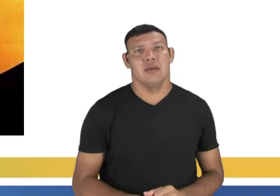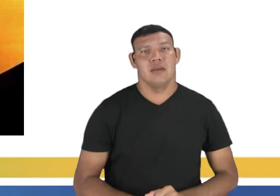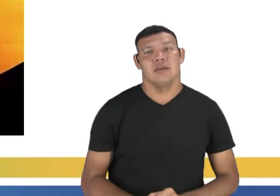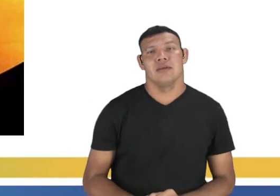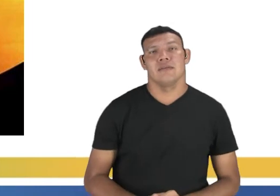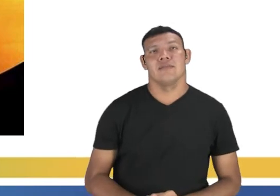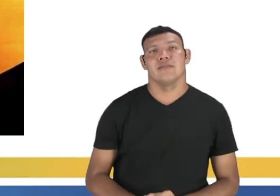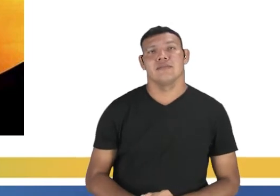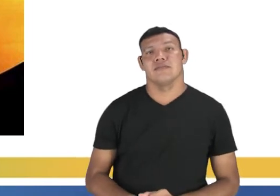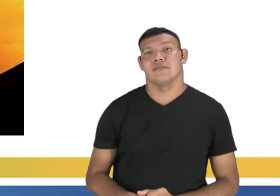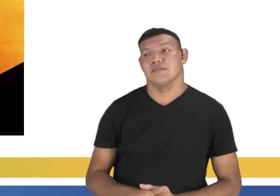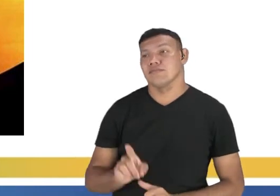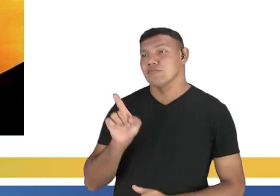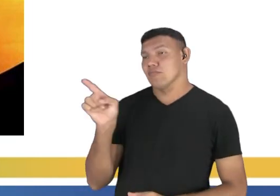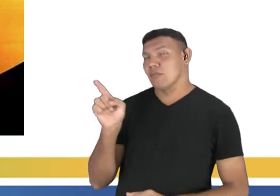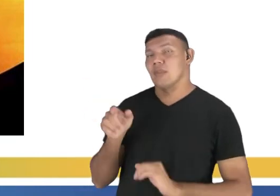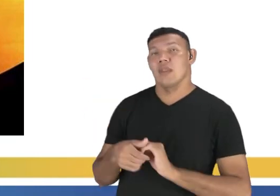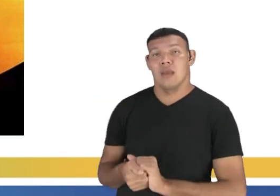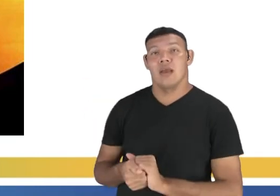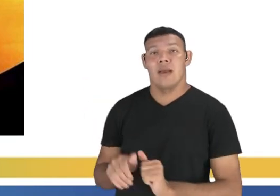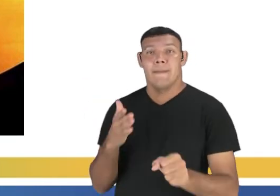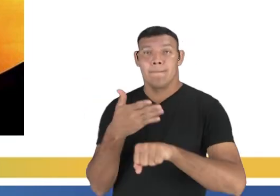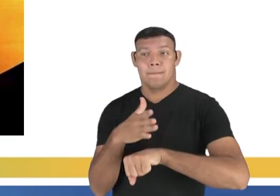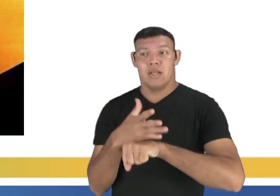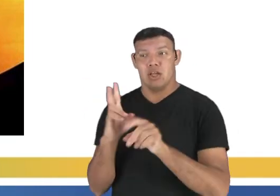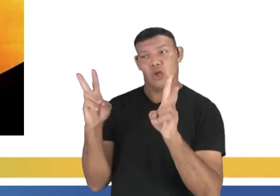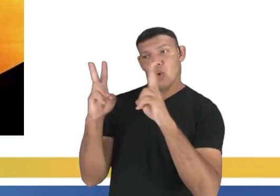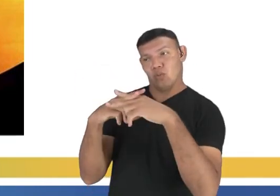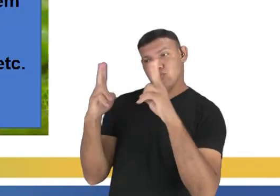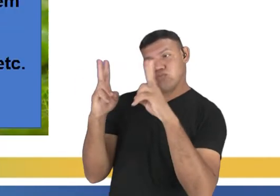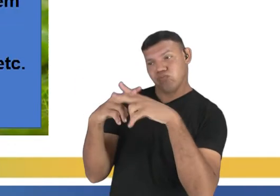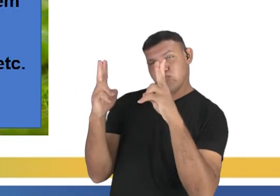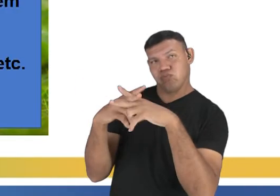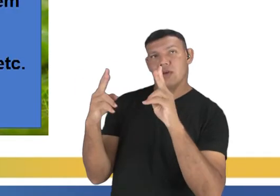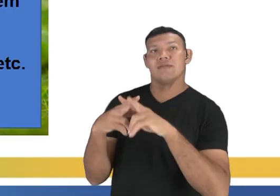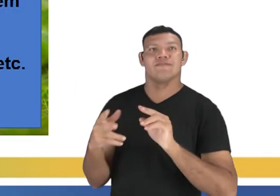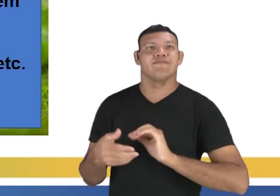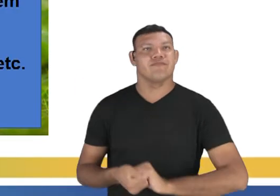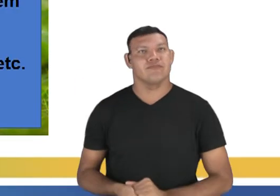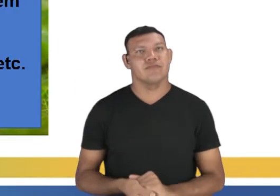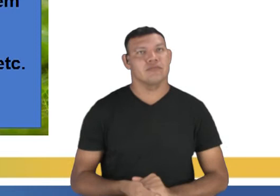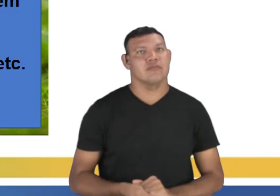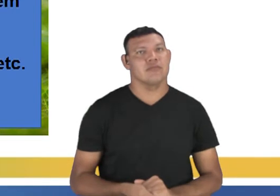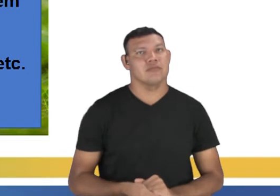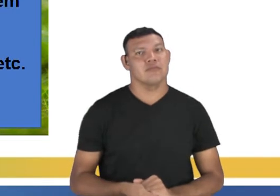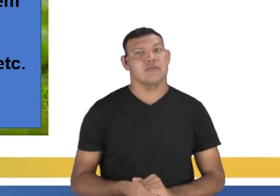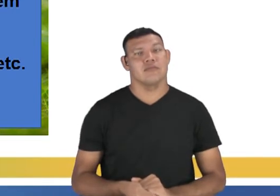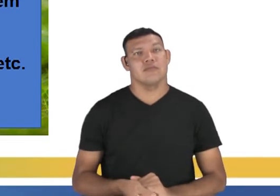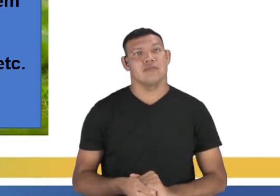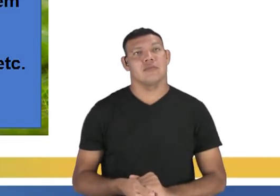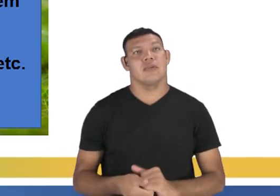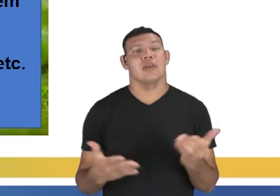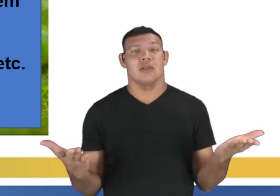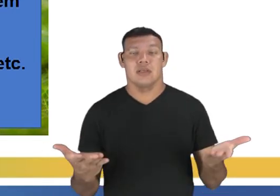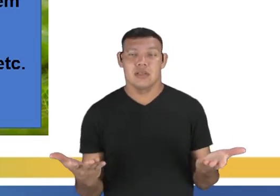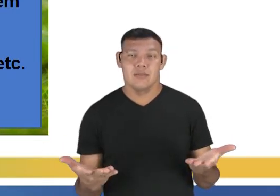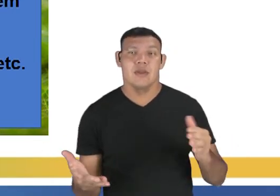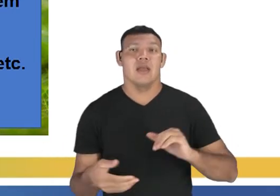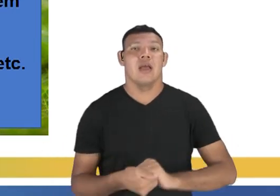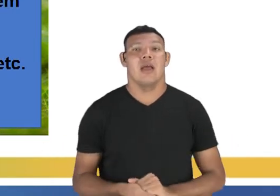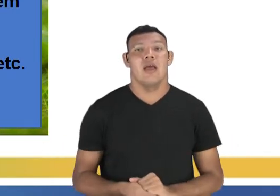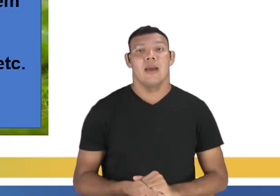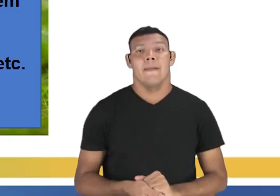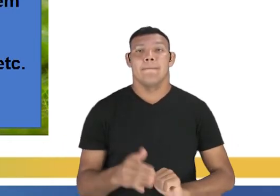para você. E ao lado nós temos práticas corporais de lutas, tá? E práticas corporais de aventura, que é